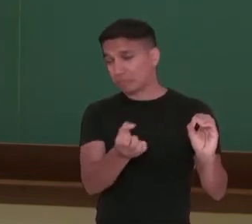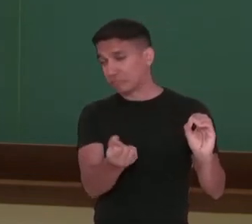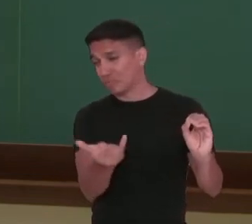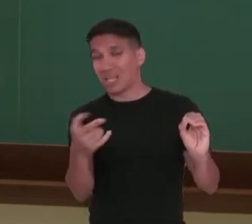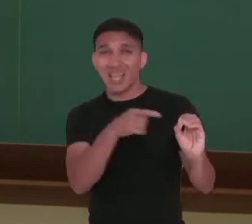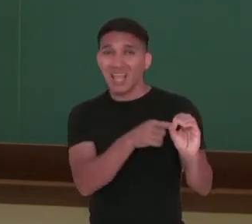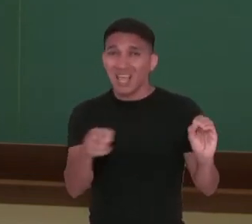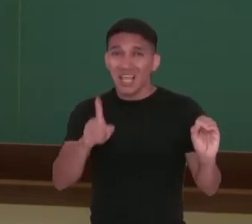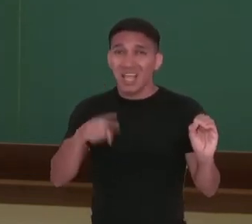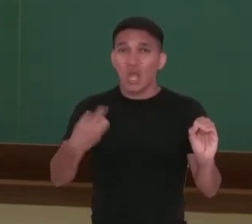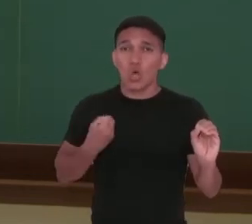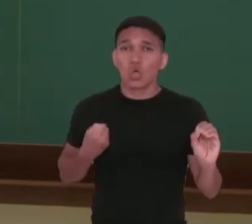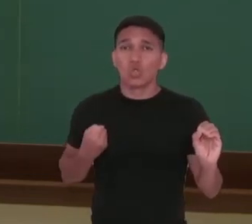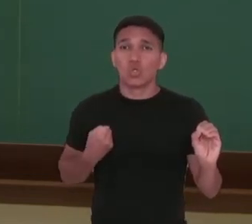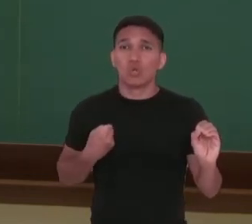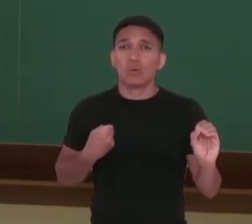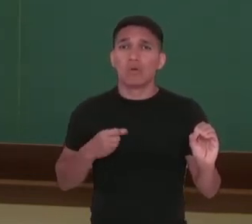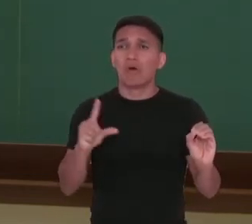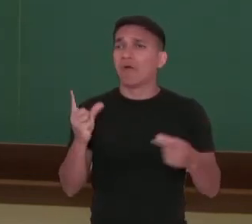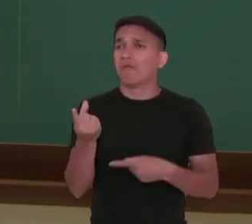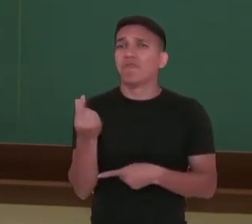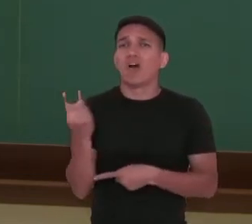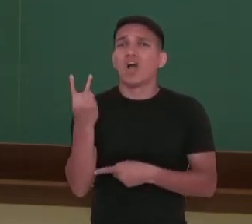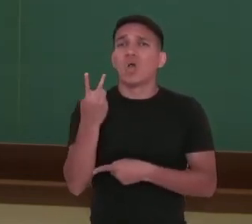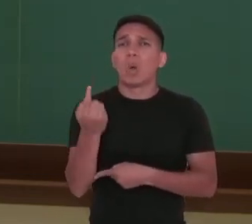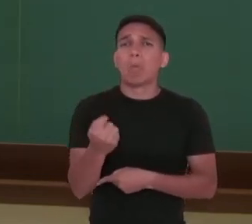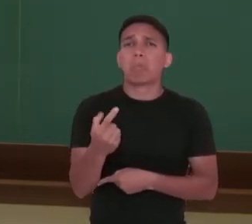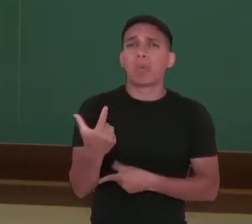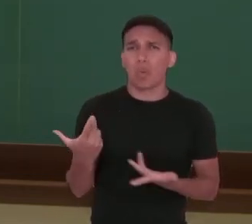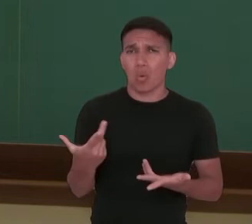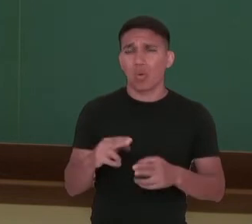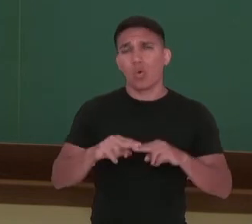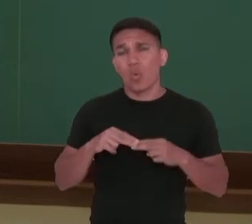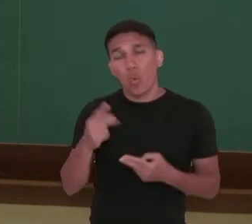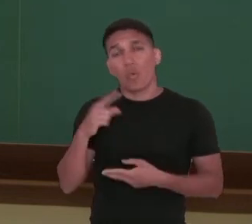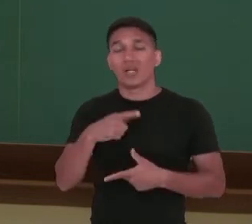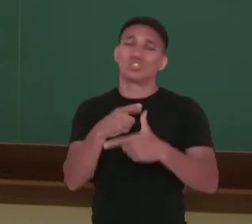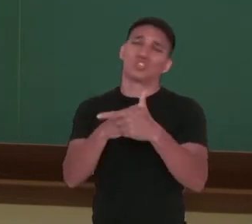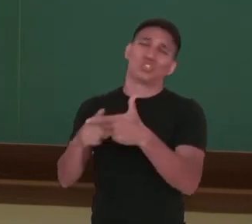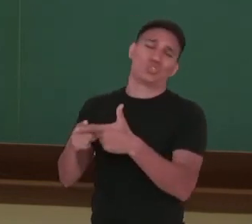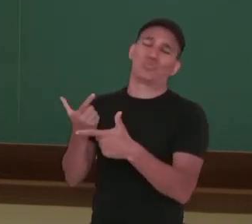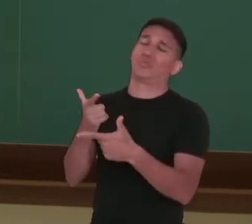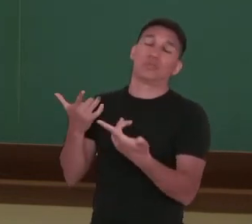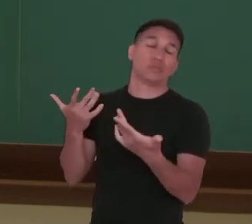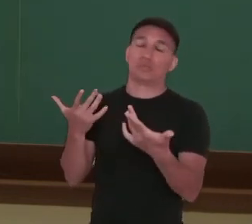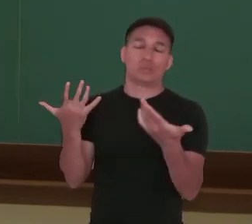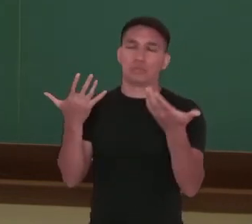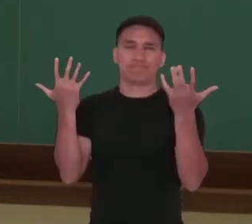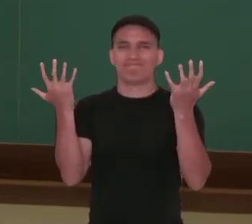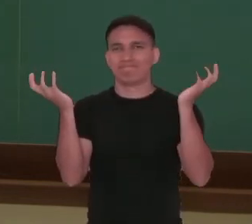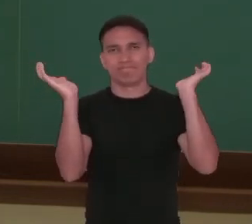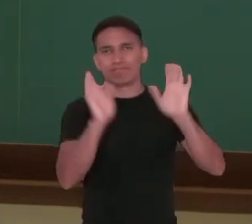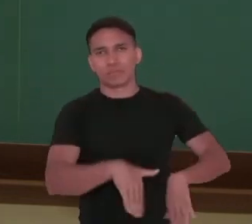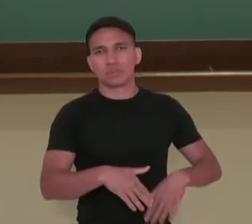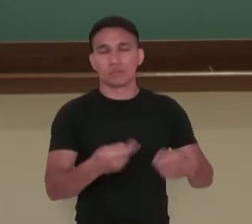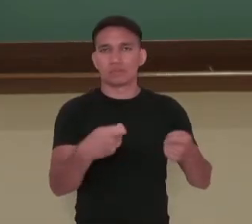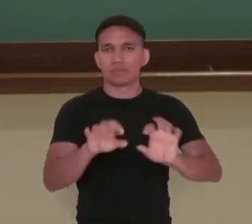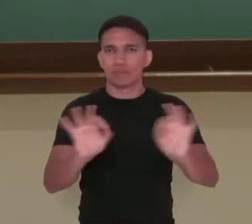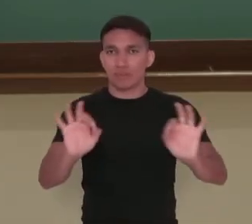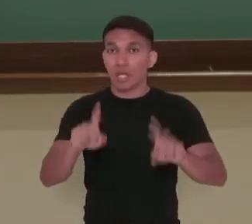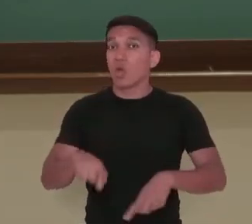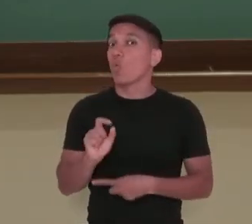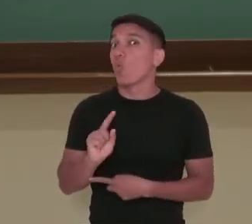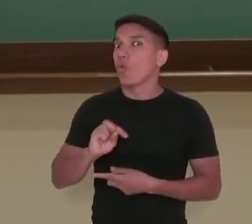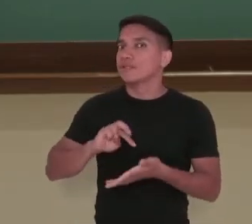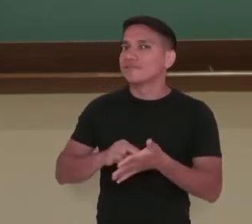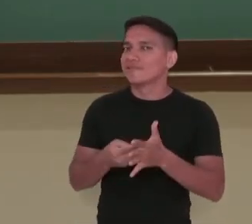você multiplicar por 2,4. Ou ainda, dividir por outro número. Pessoal, não é viável. Então, o que a ciência